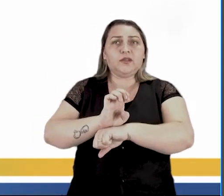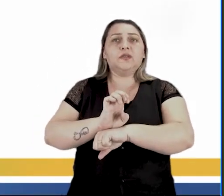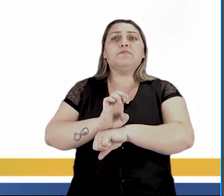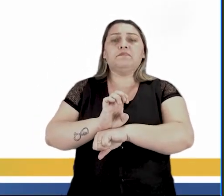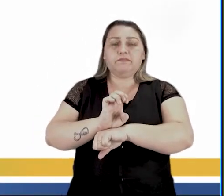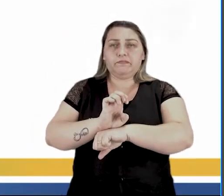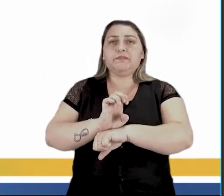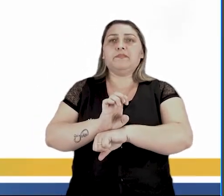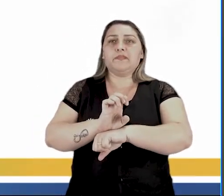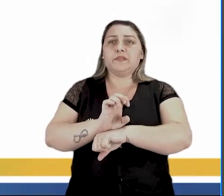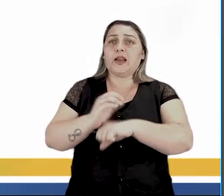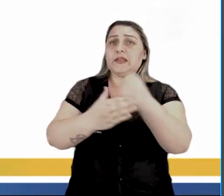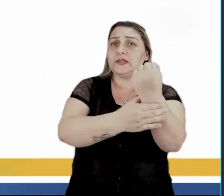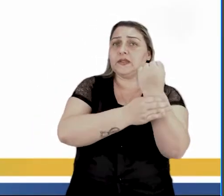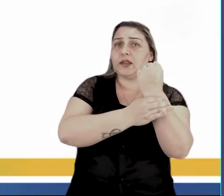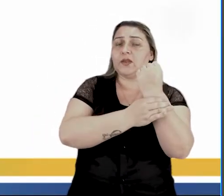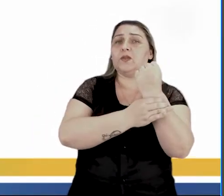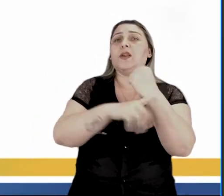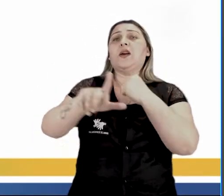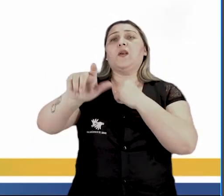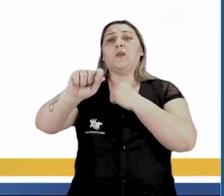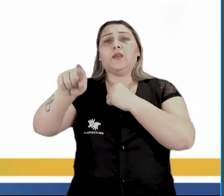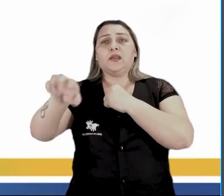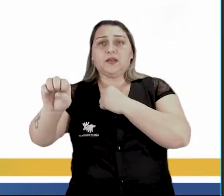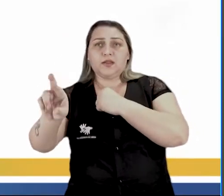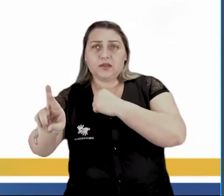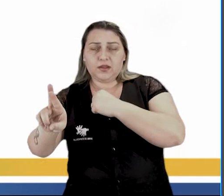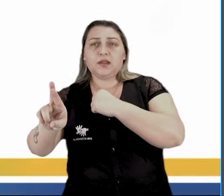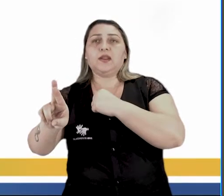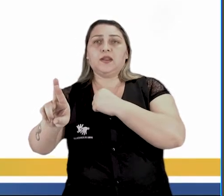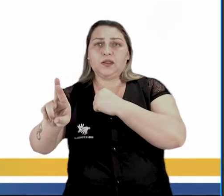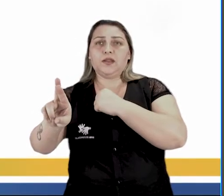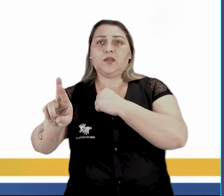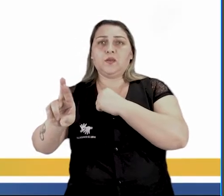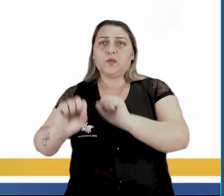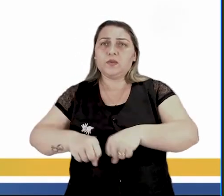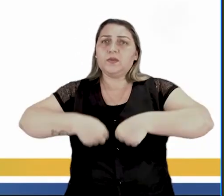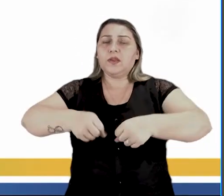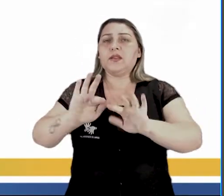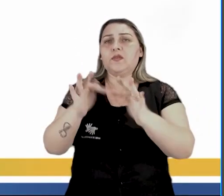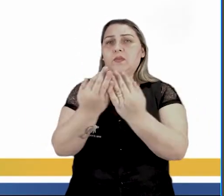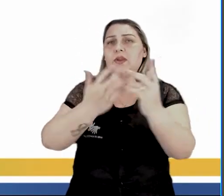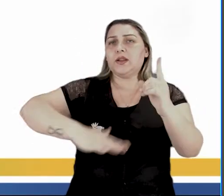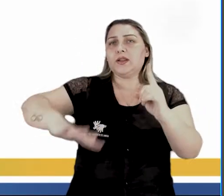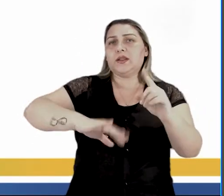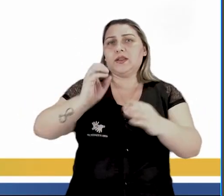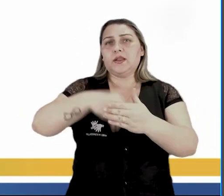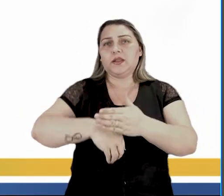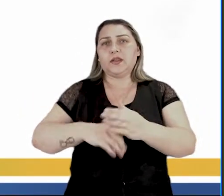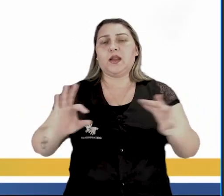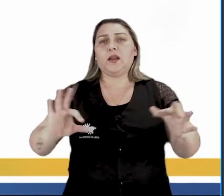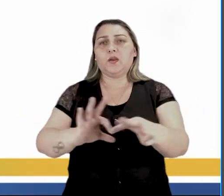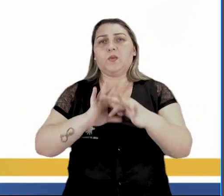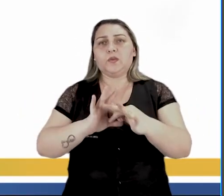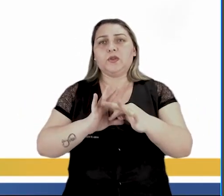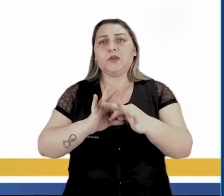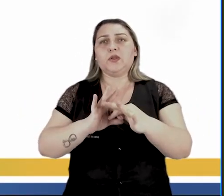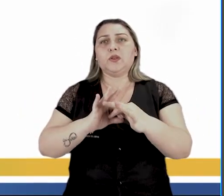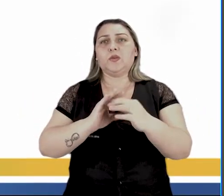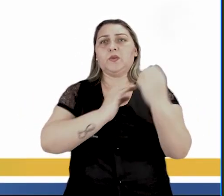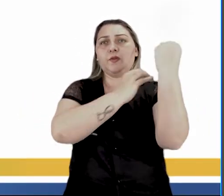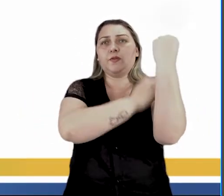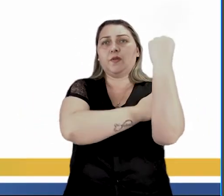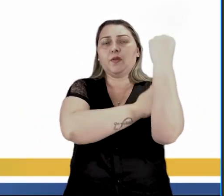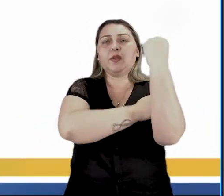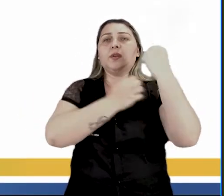dever do Estado assegurar o lazer de forma concorrente com o esforço da família e sociedade. A união de forças